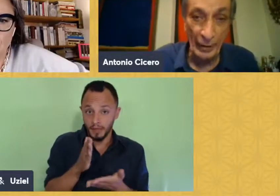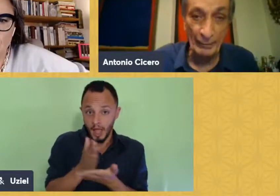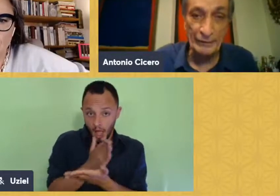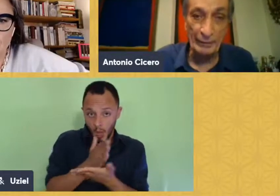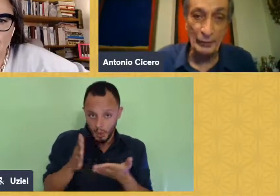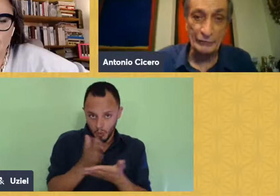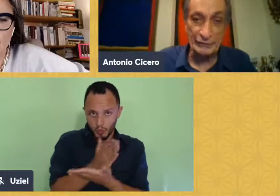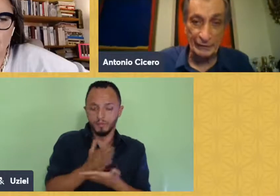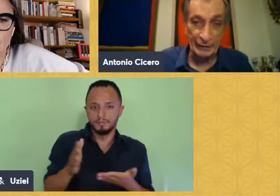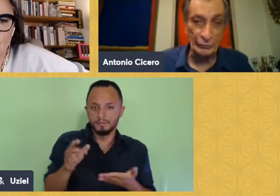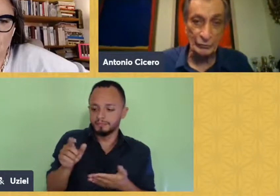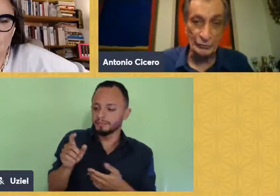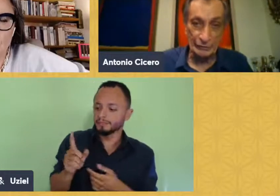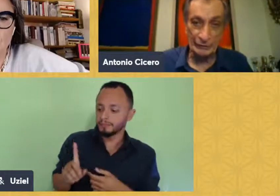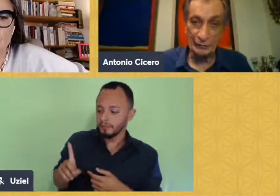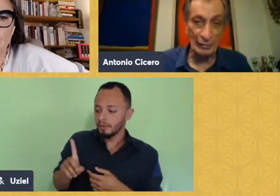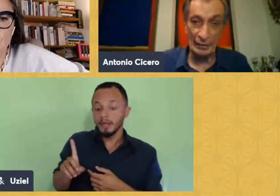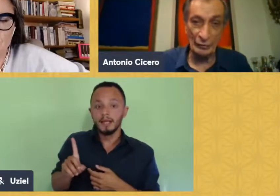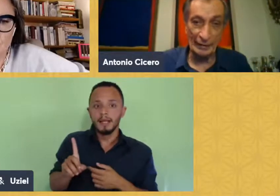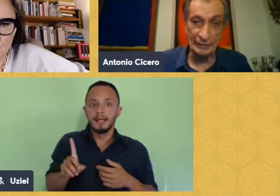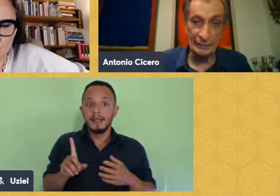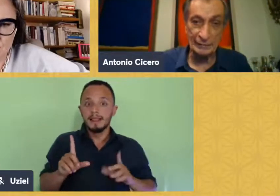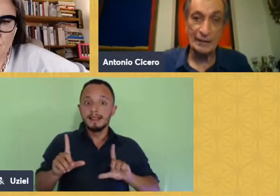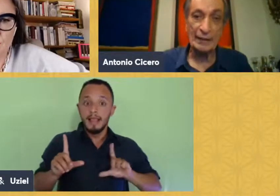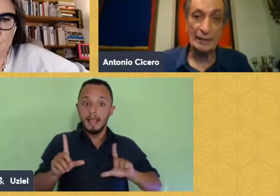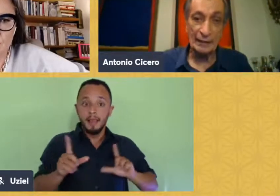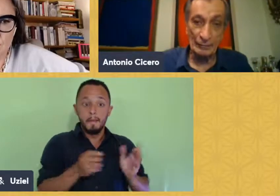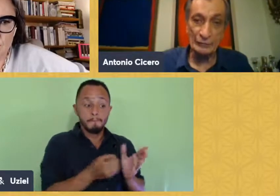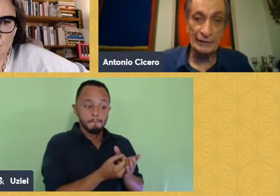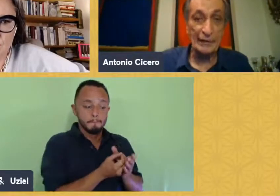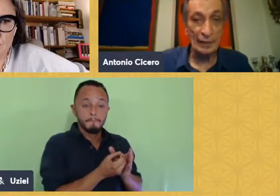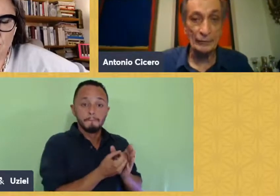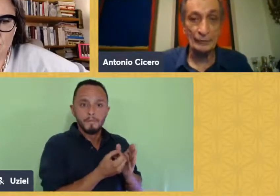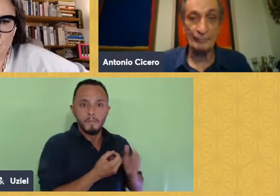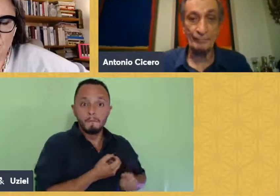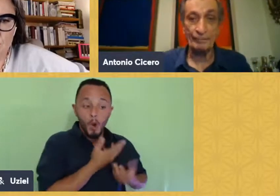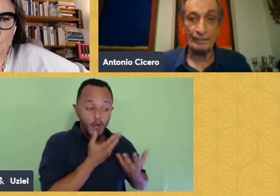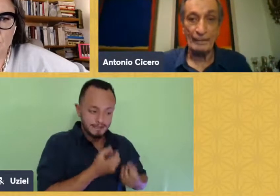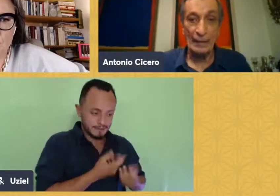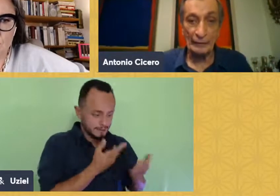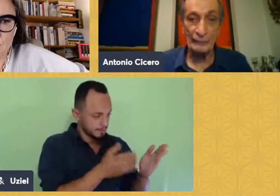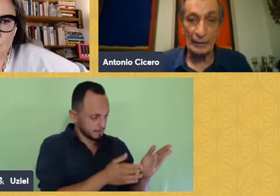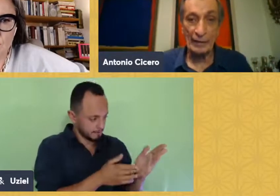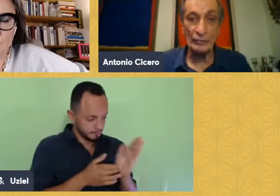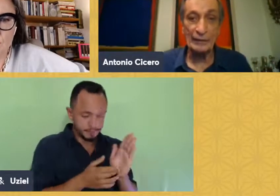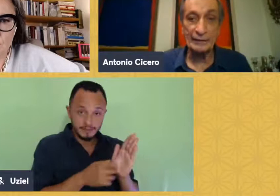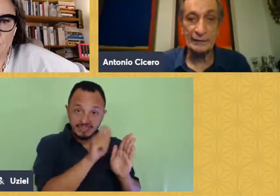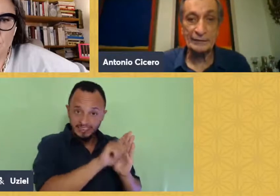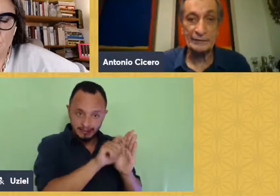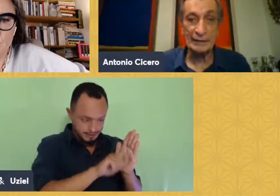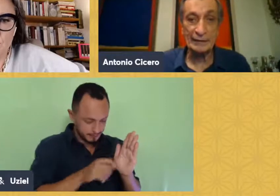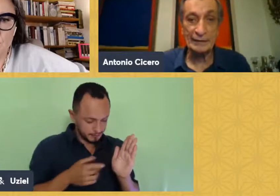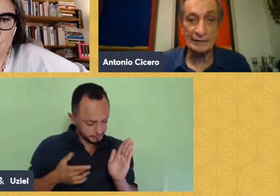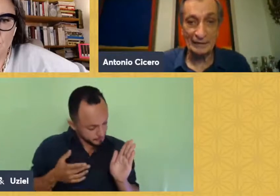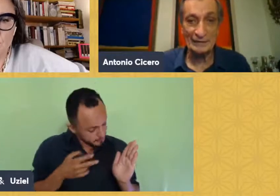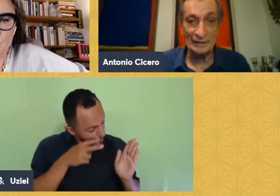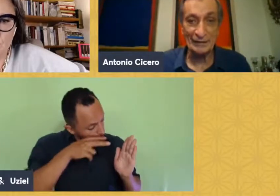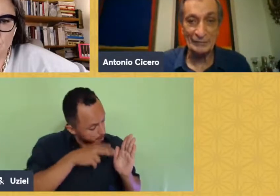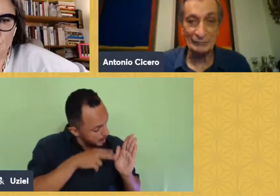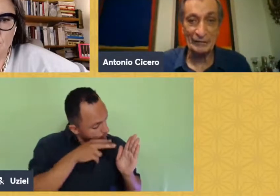pegaram poemas meus escritos, que não eram letras, e musicaram. E ficaram letras